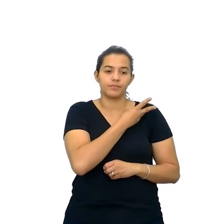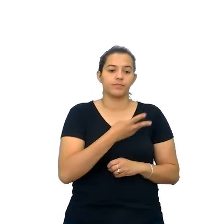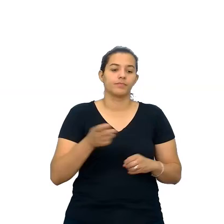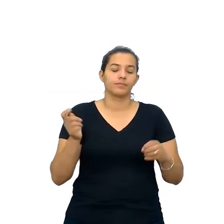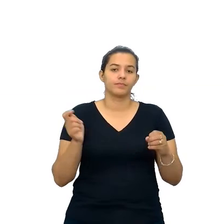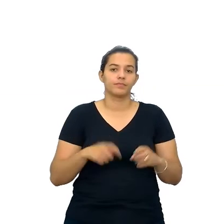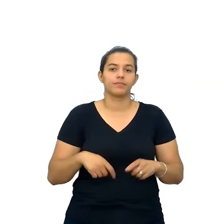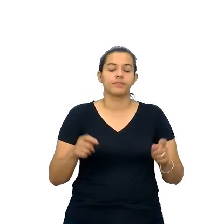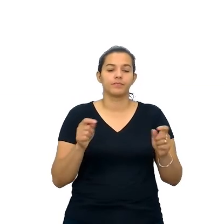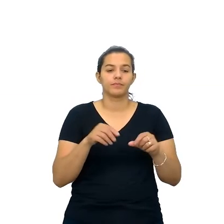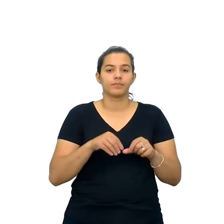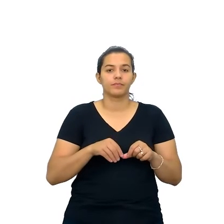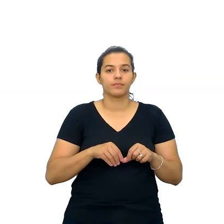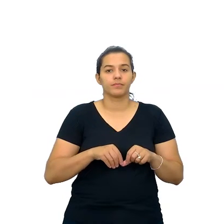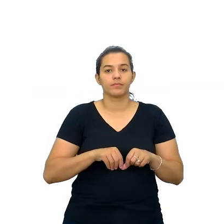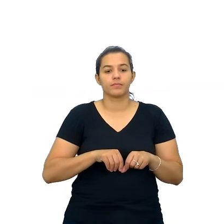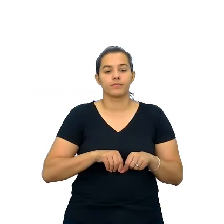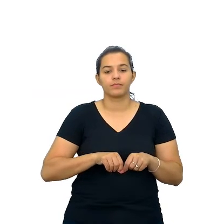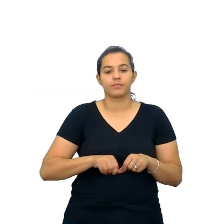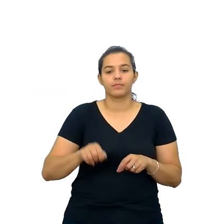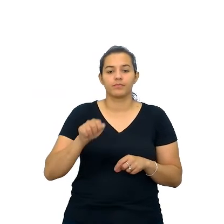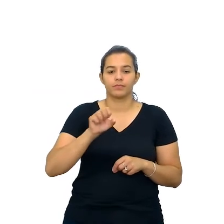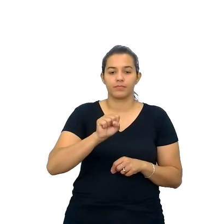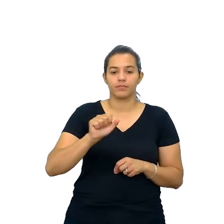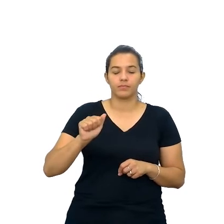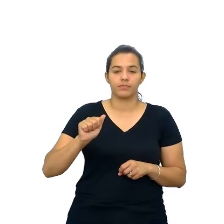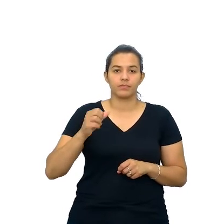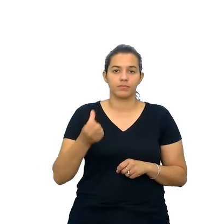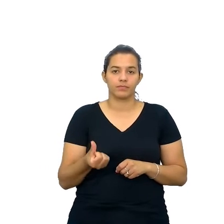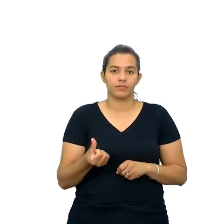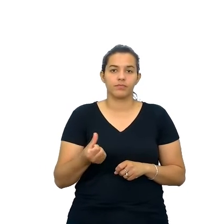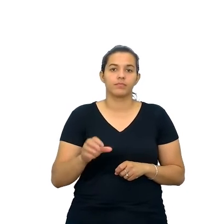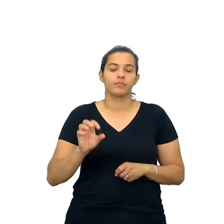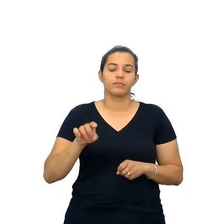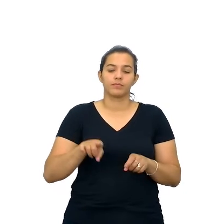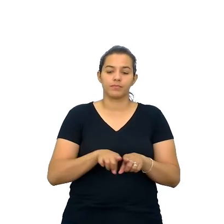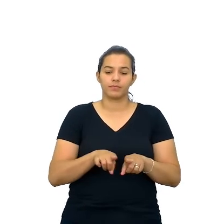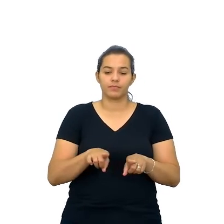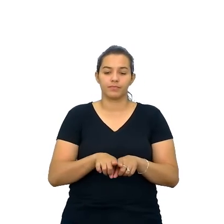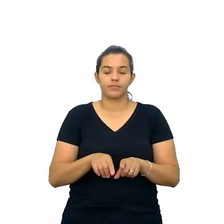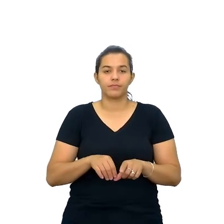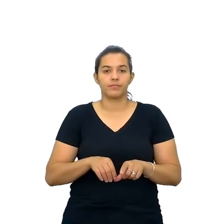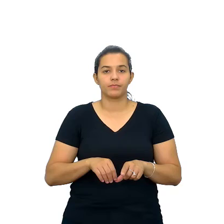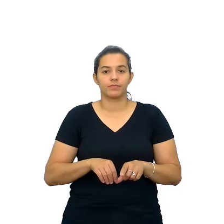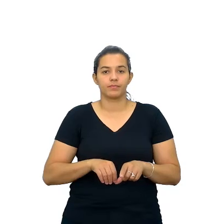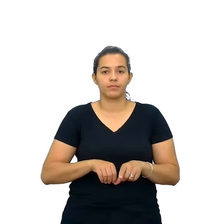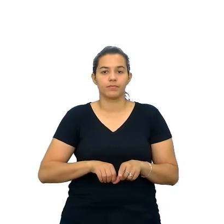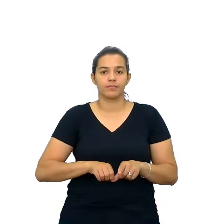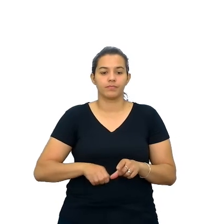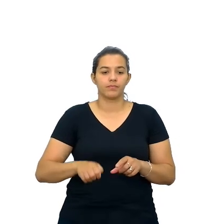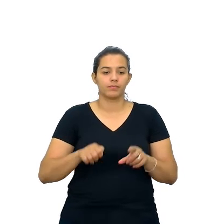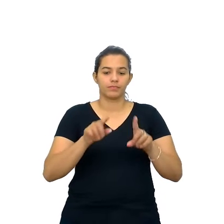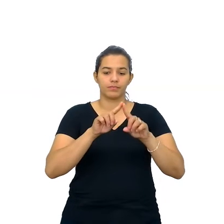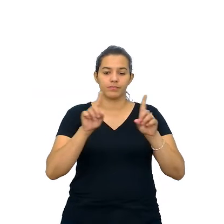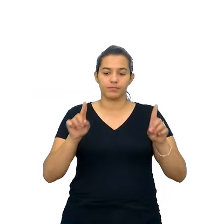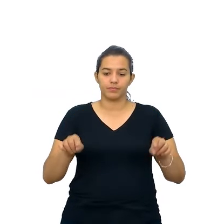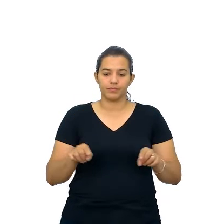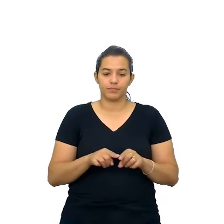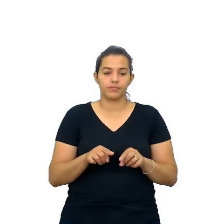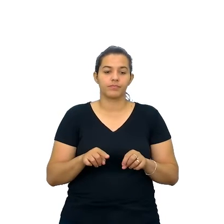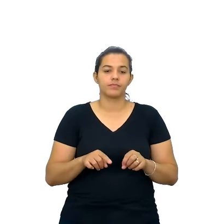do ensino médio, volume 2, SA6, também trazemos uma atividade de geometria e relações,